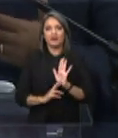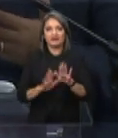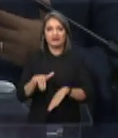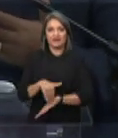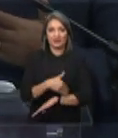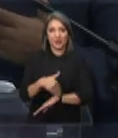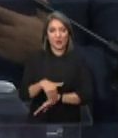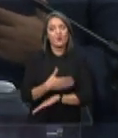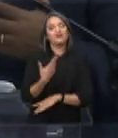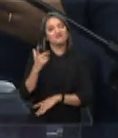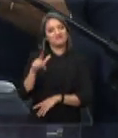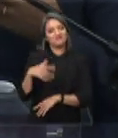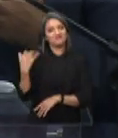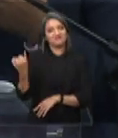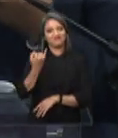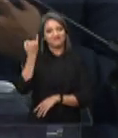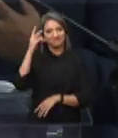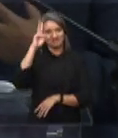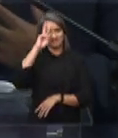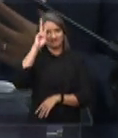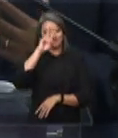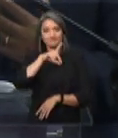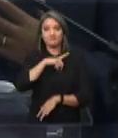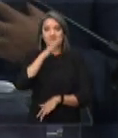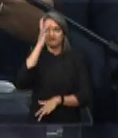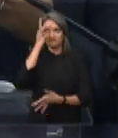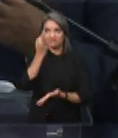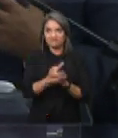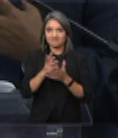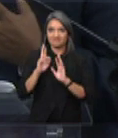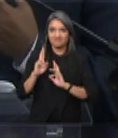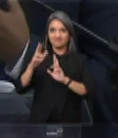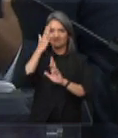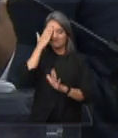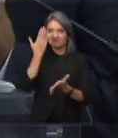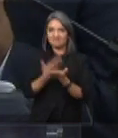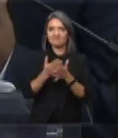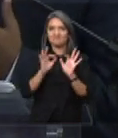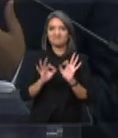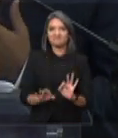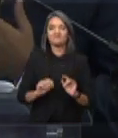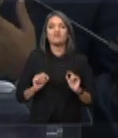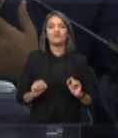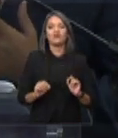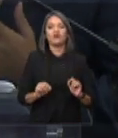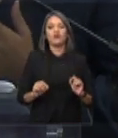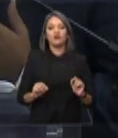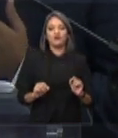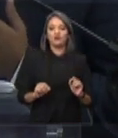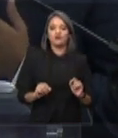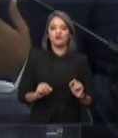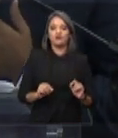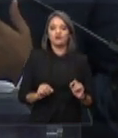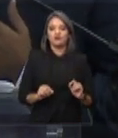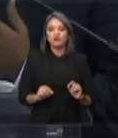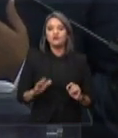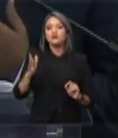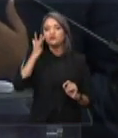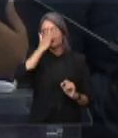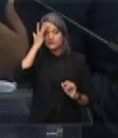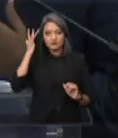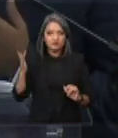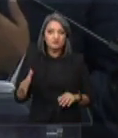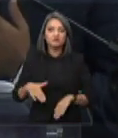histórico e aí a gente tem uma fé e uma esperança muito grande que essa naturalização de pessoas